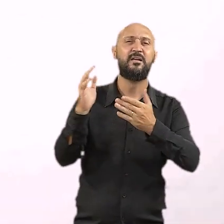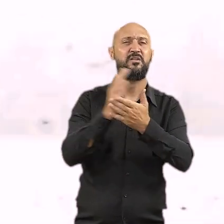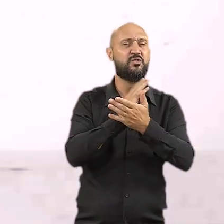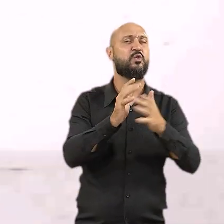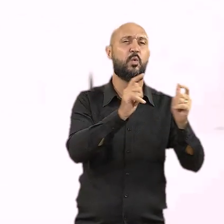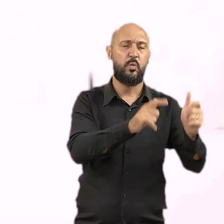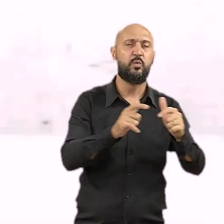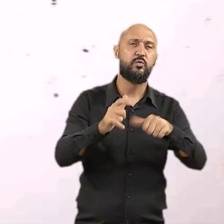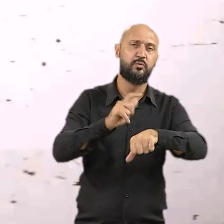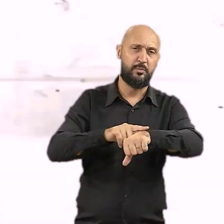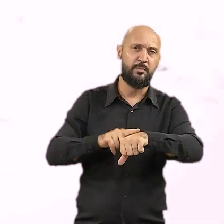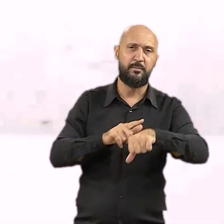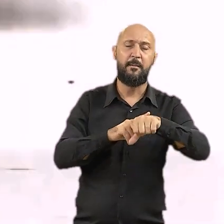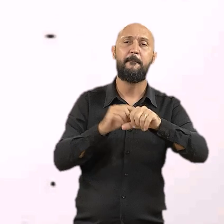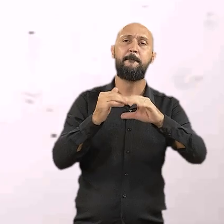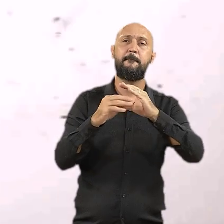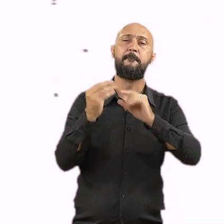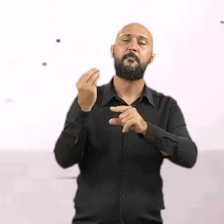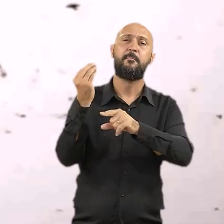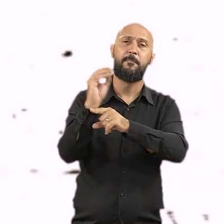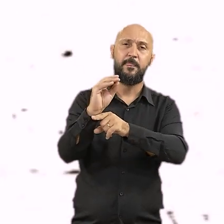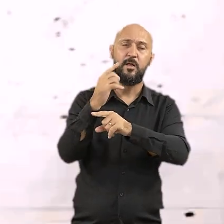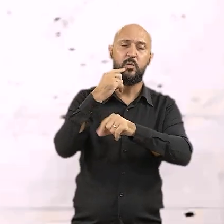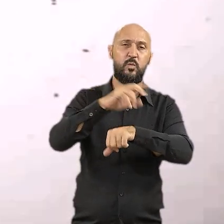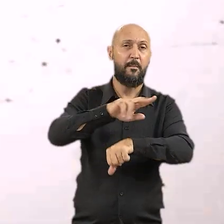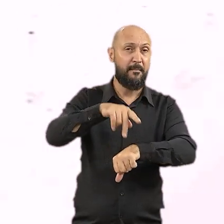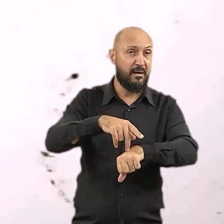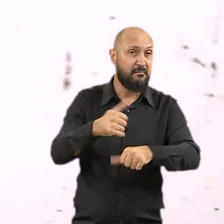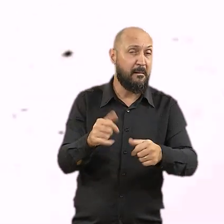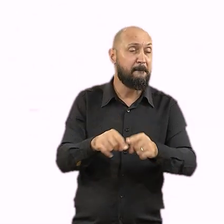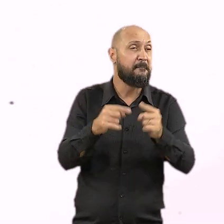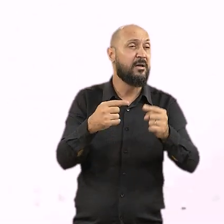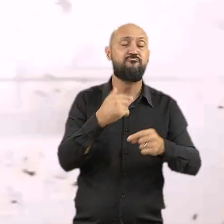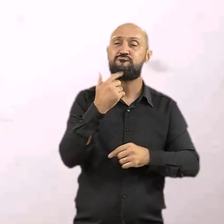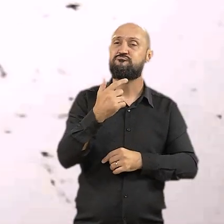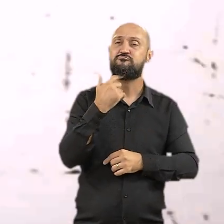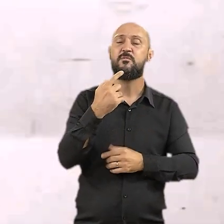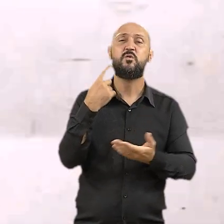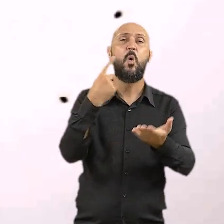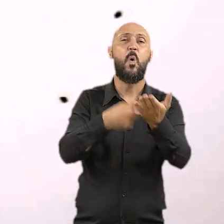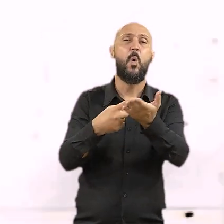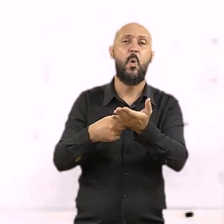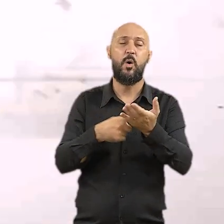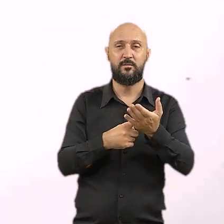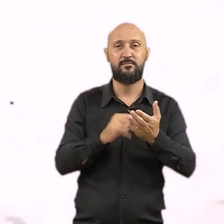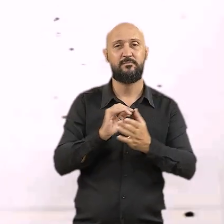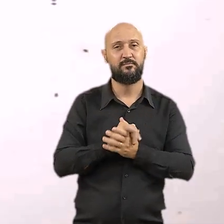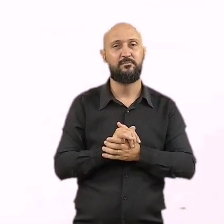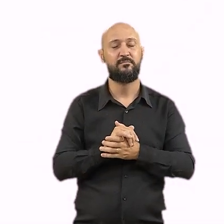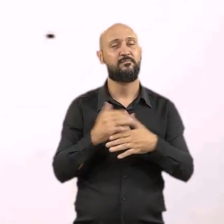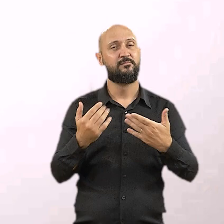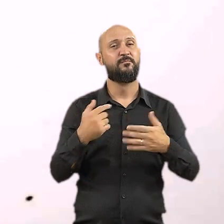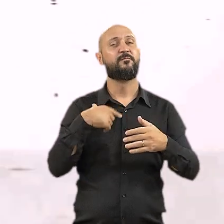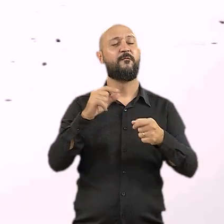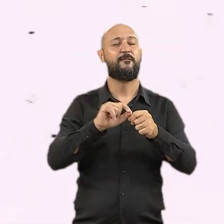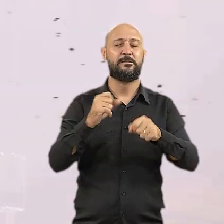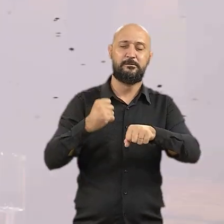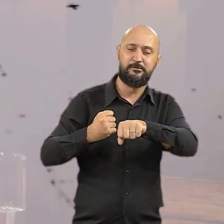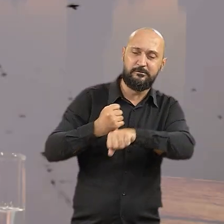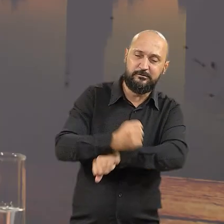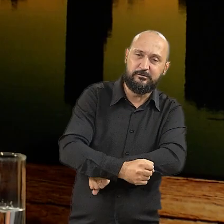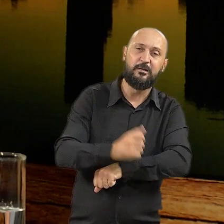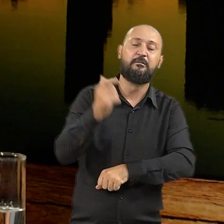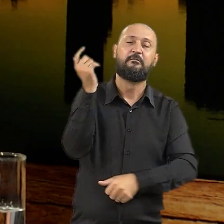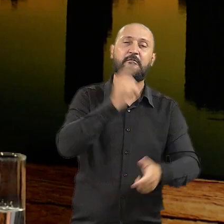mandava, tinha os espaços para exibir coisas do país todo, mas ninguém cumpria compromisso. E aí, puxa, eu fazia